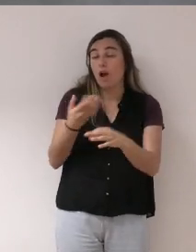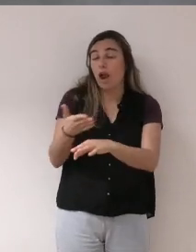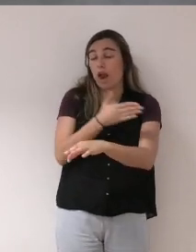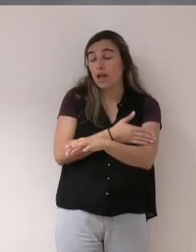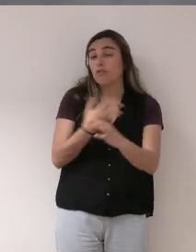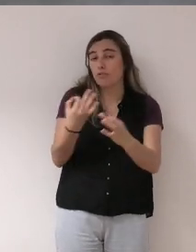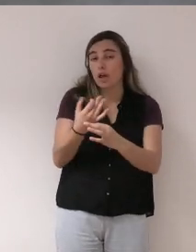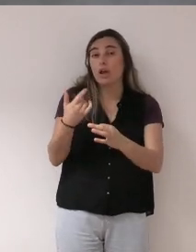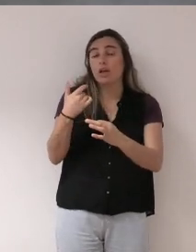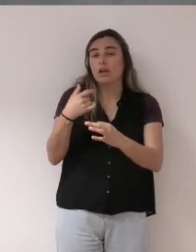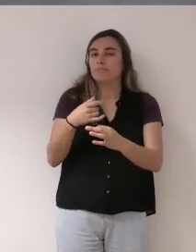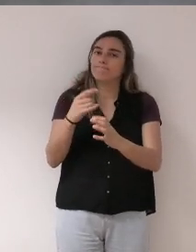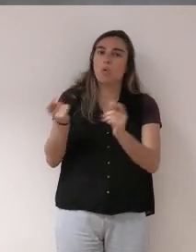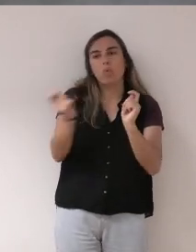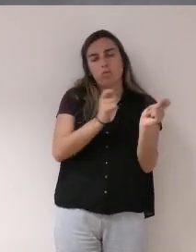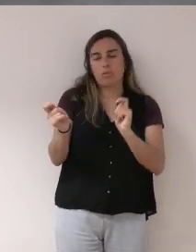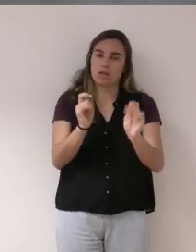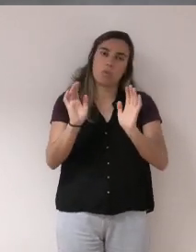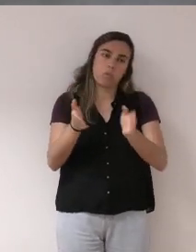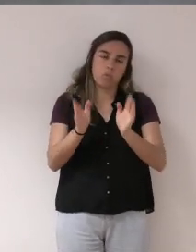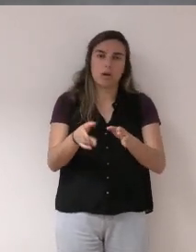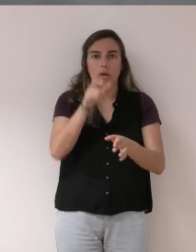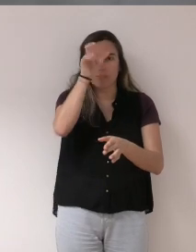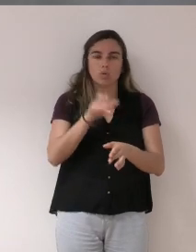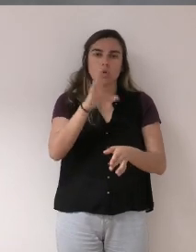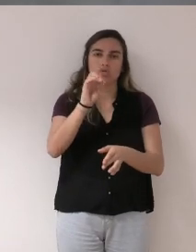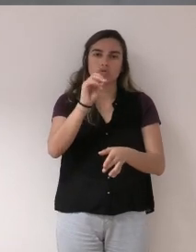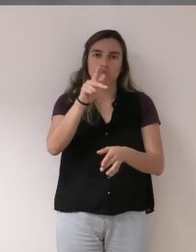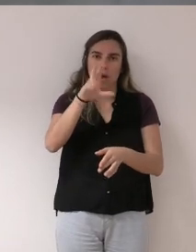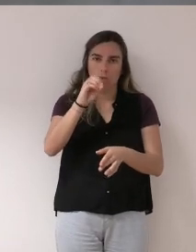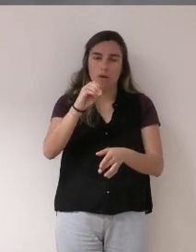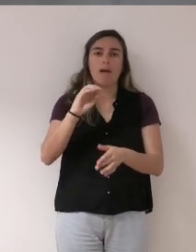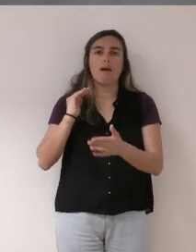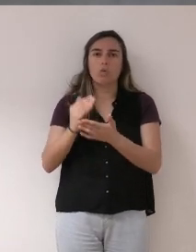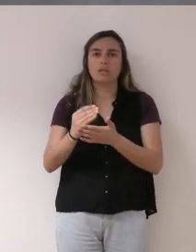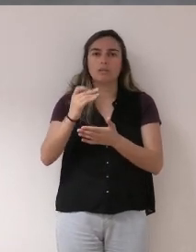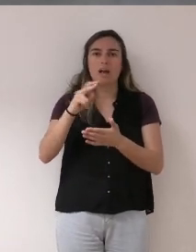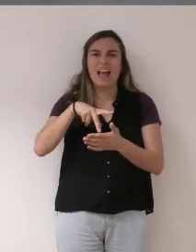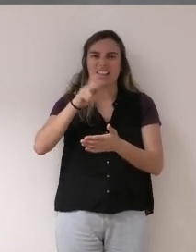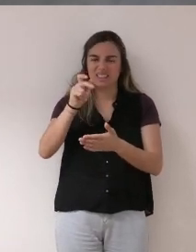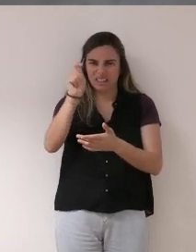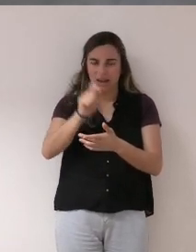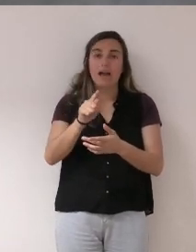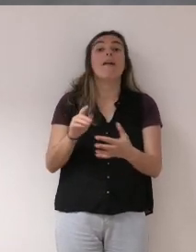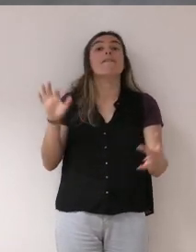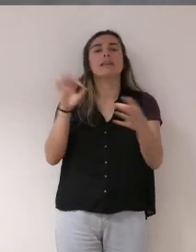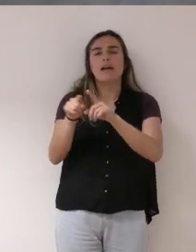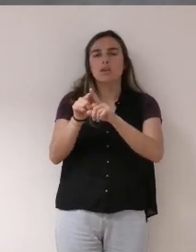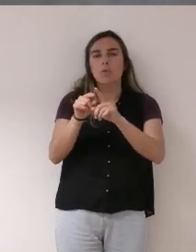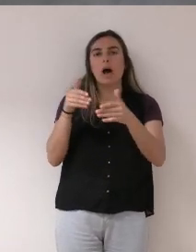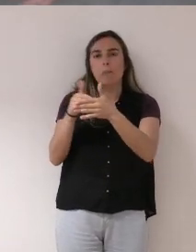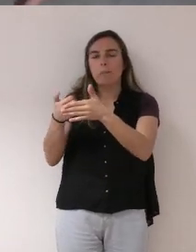lembro-me de um debate sobretudo bastante intenso, também com o João André, que estava aqui, sobre a questão da transgressão. Ah, também coisa